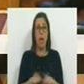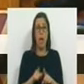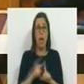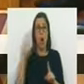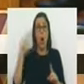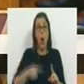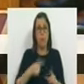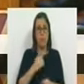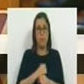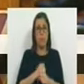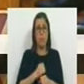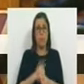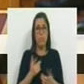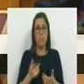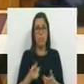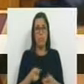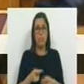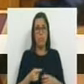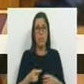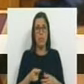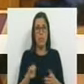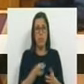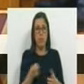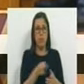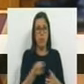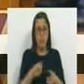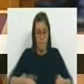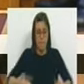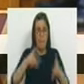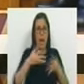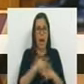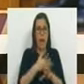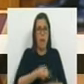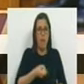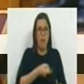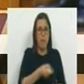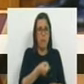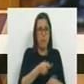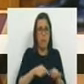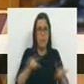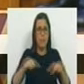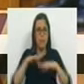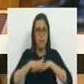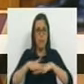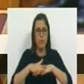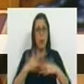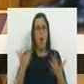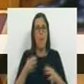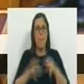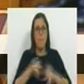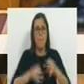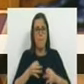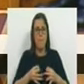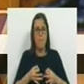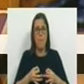obrigar os trabalhadores a andarem com os maçaricos a queimar passeios e sarjetas, ou os meios mecânicos